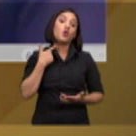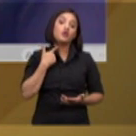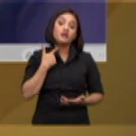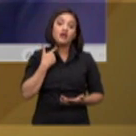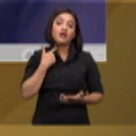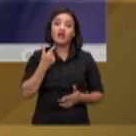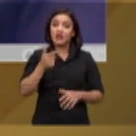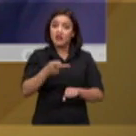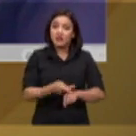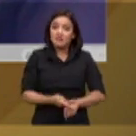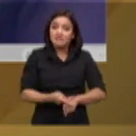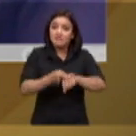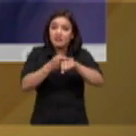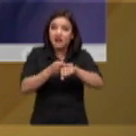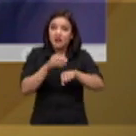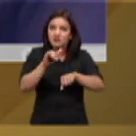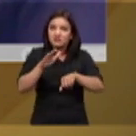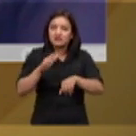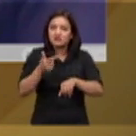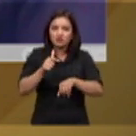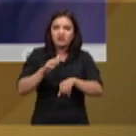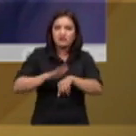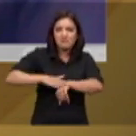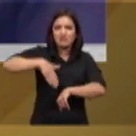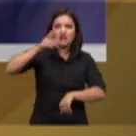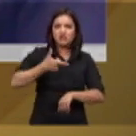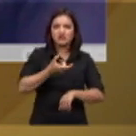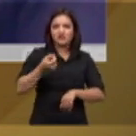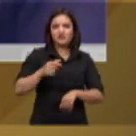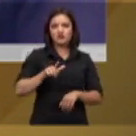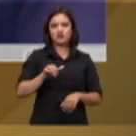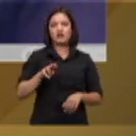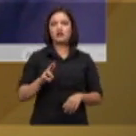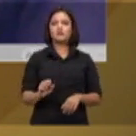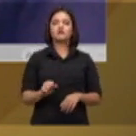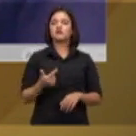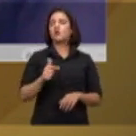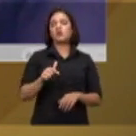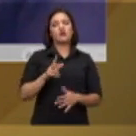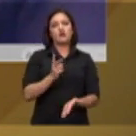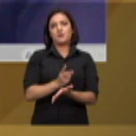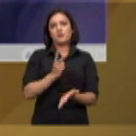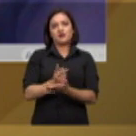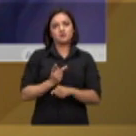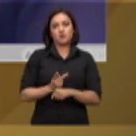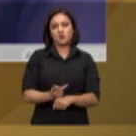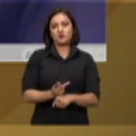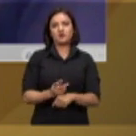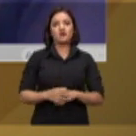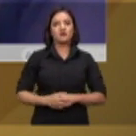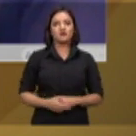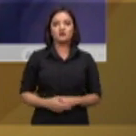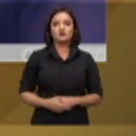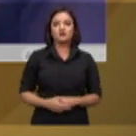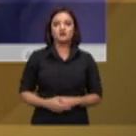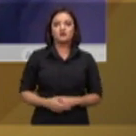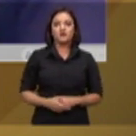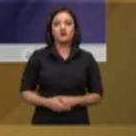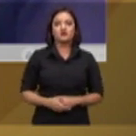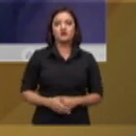nenhum prêmio passasse de 20 libras, não haveria a mesma procura de bilhetes. Para